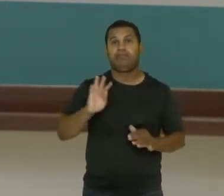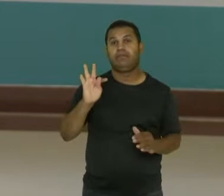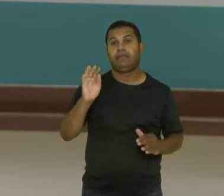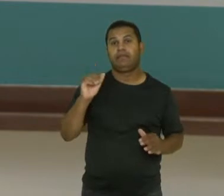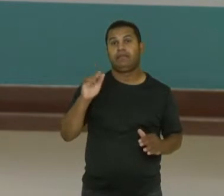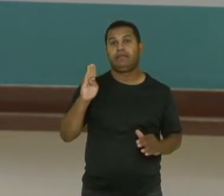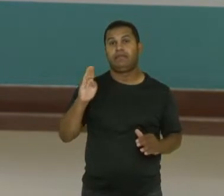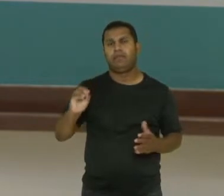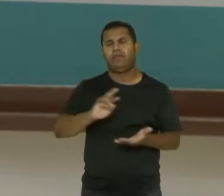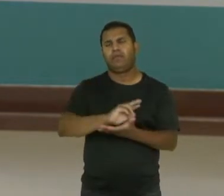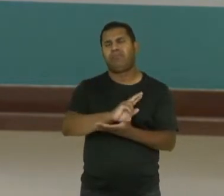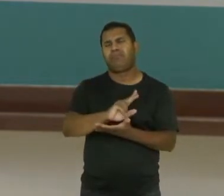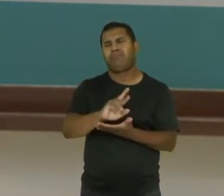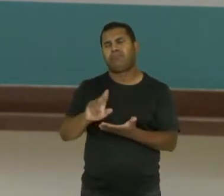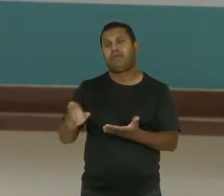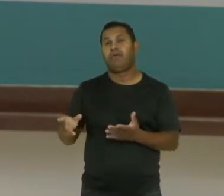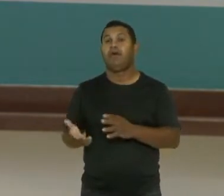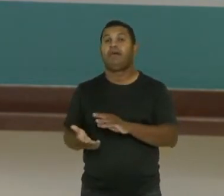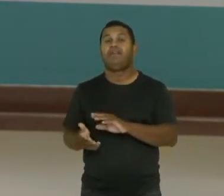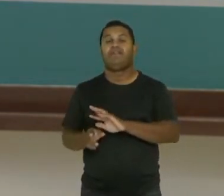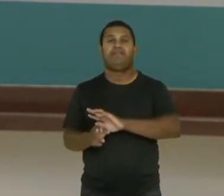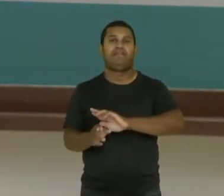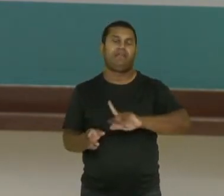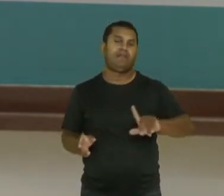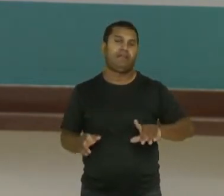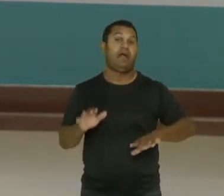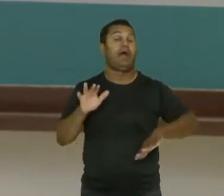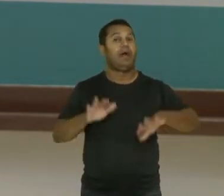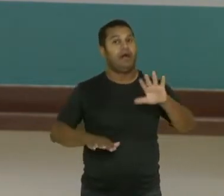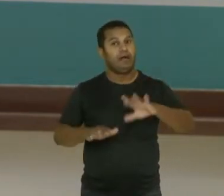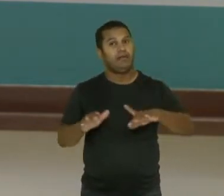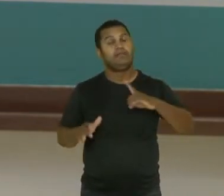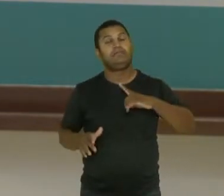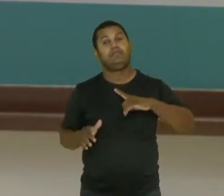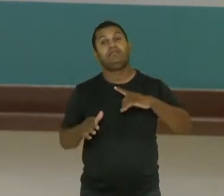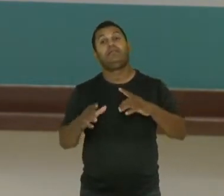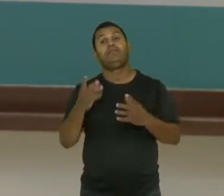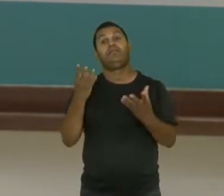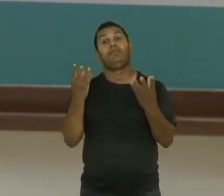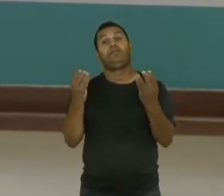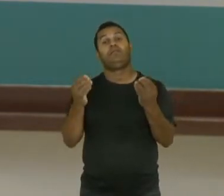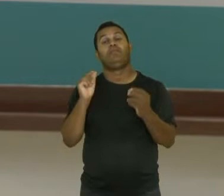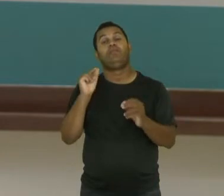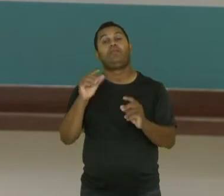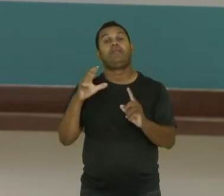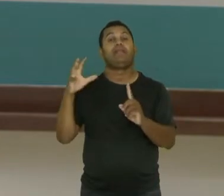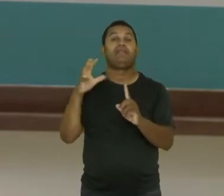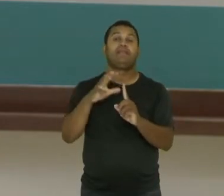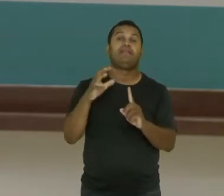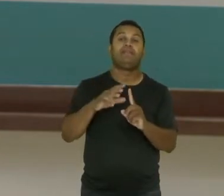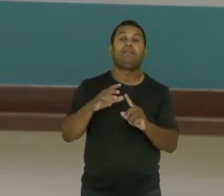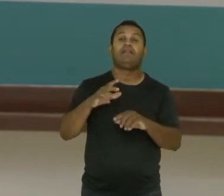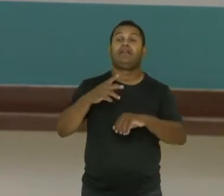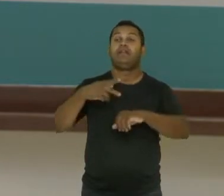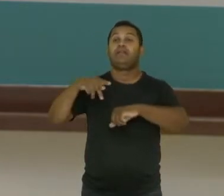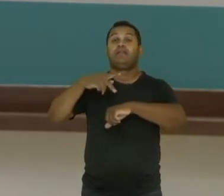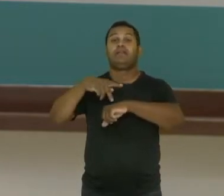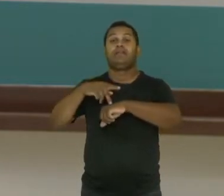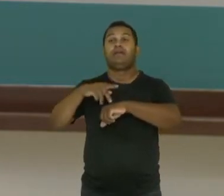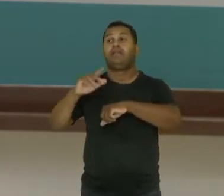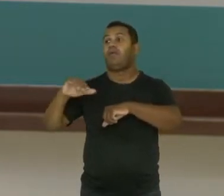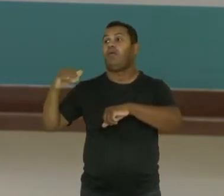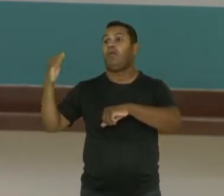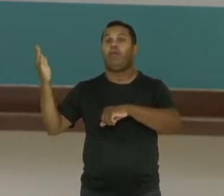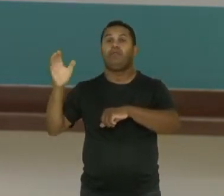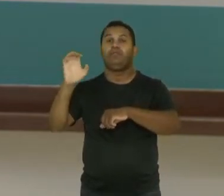por sofrerem a influência ali dos africanos, da população africana, então vários contam com os instrumentos